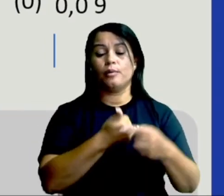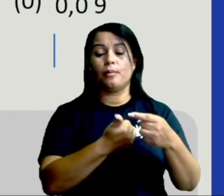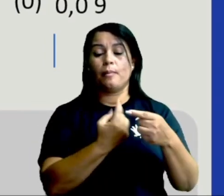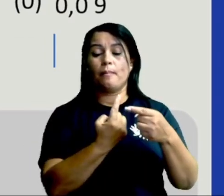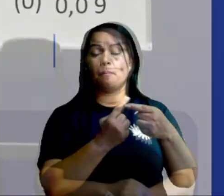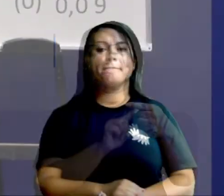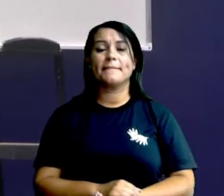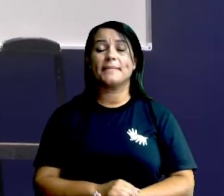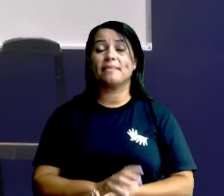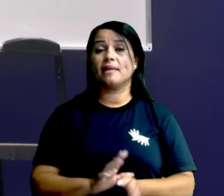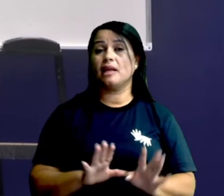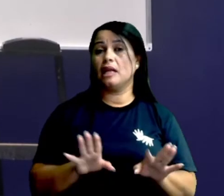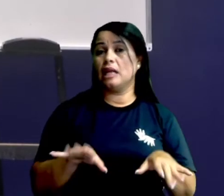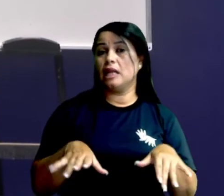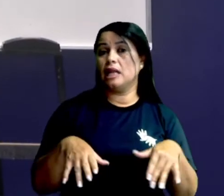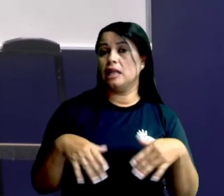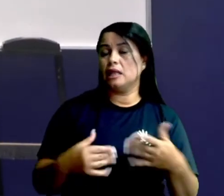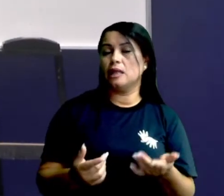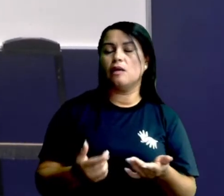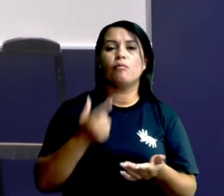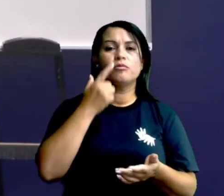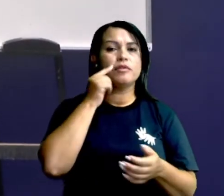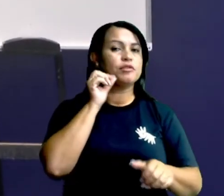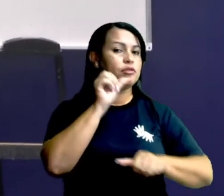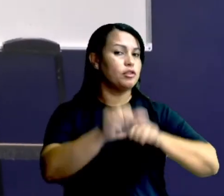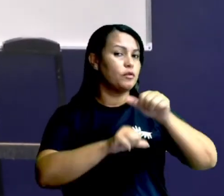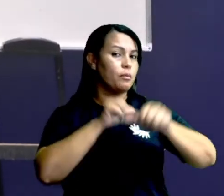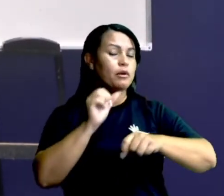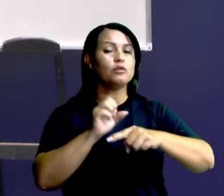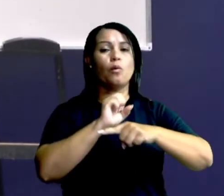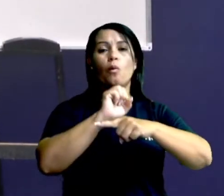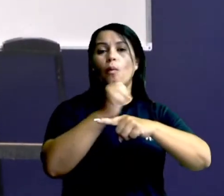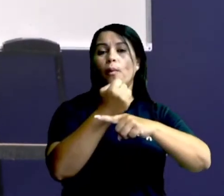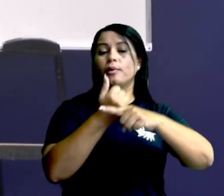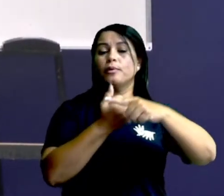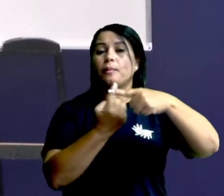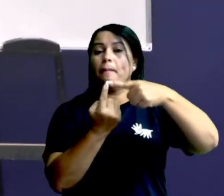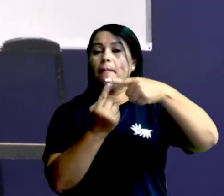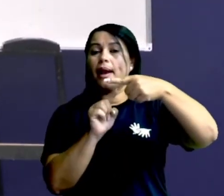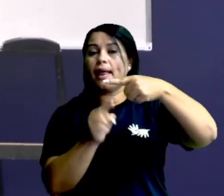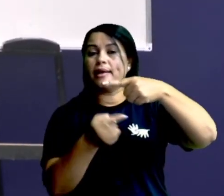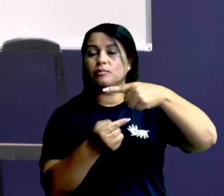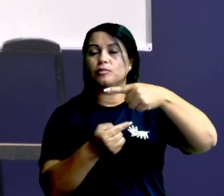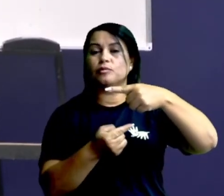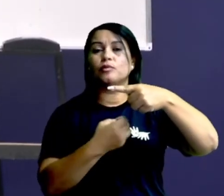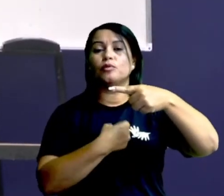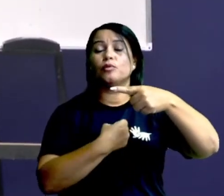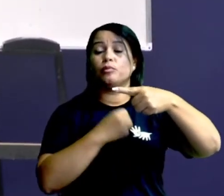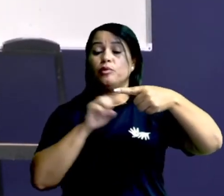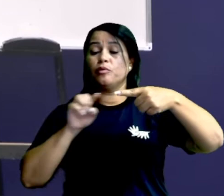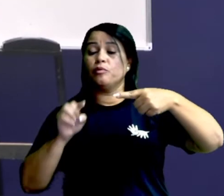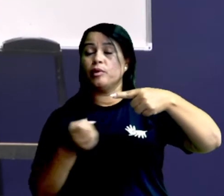milésimos. Então, vamos agora transformar 8 milésimos em um número decimal.